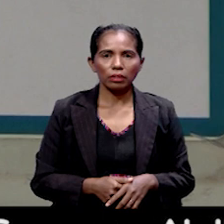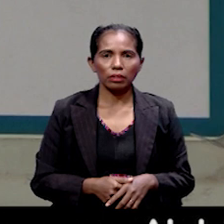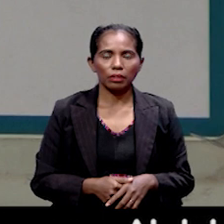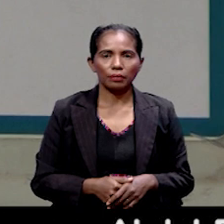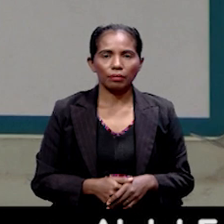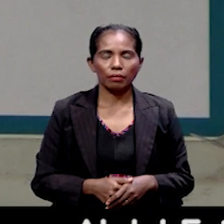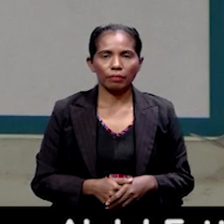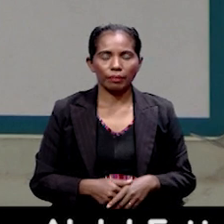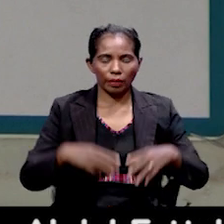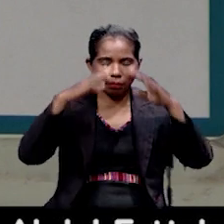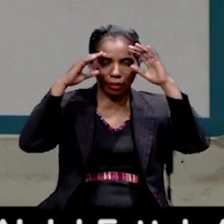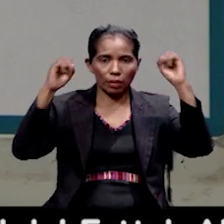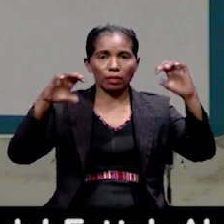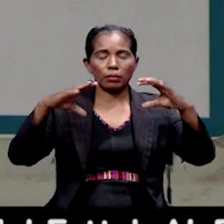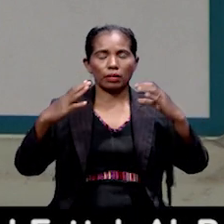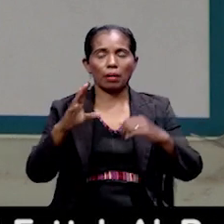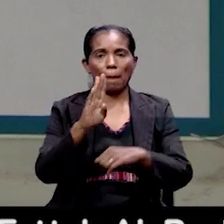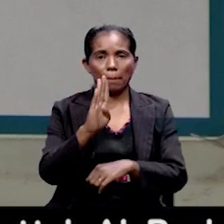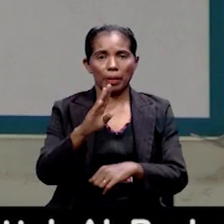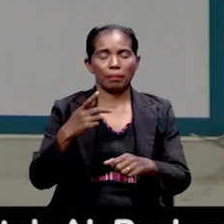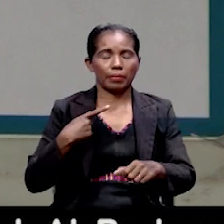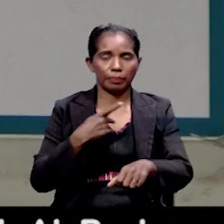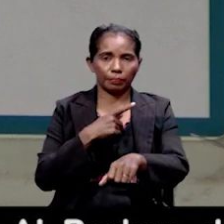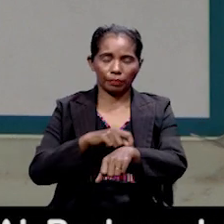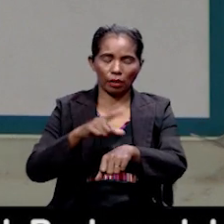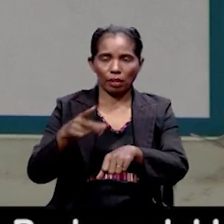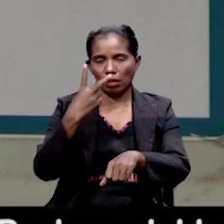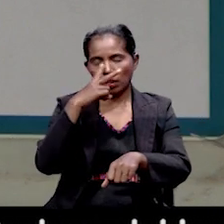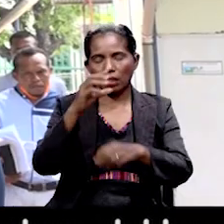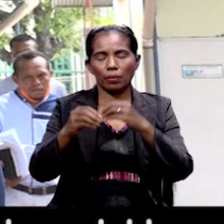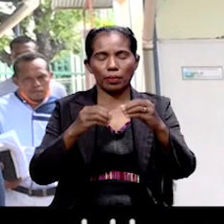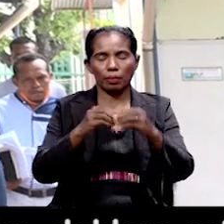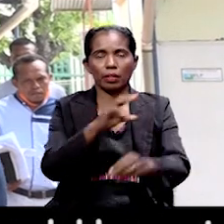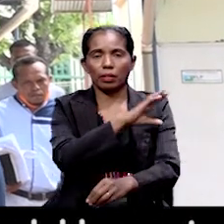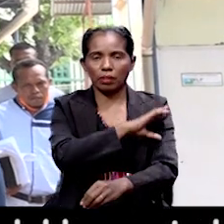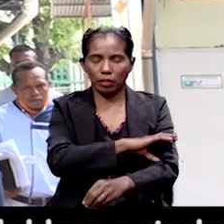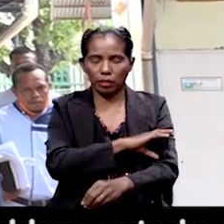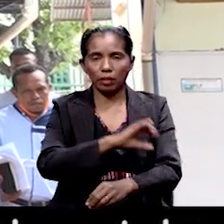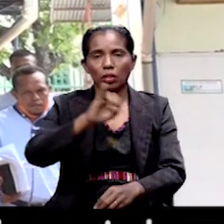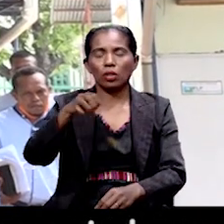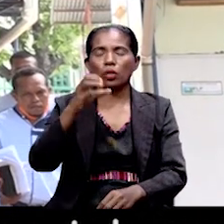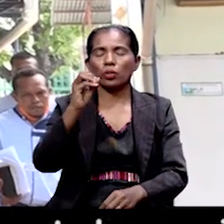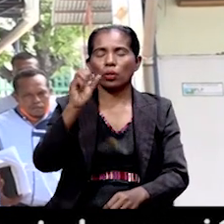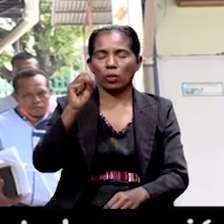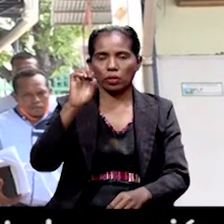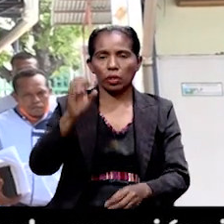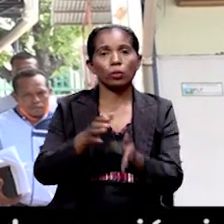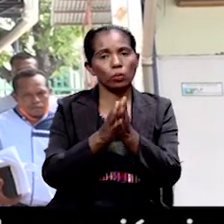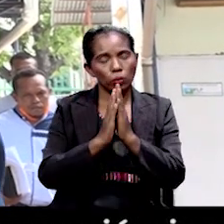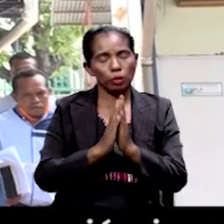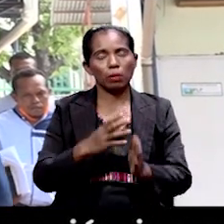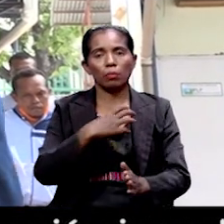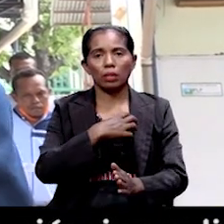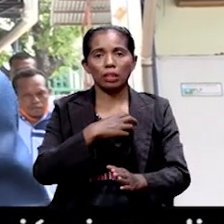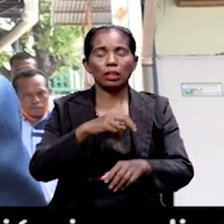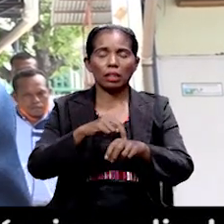Presidente Comissão B Parlamento Nacional, nebe trata assunto segurança, José Agostinho Somocho, Rusuba Polícia Nacional